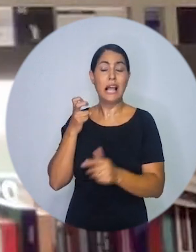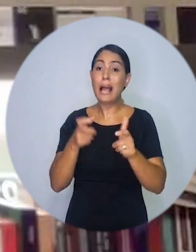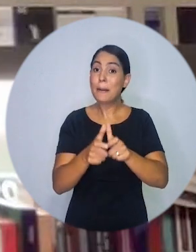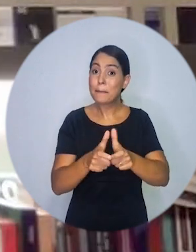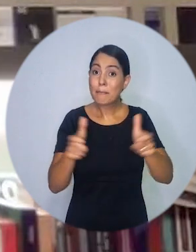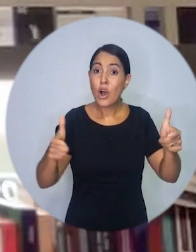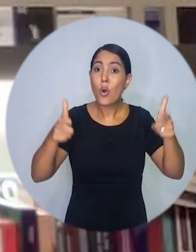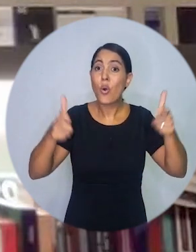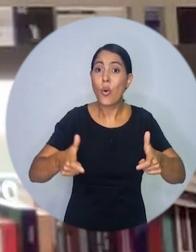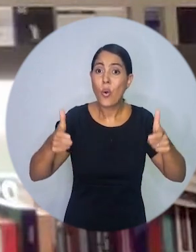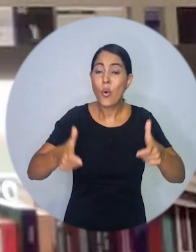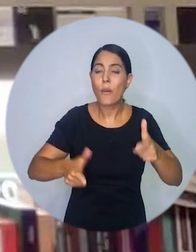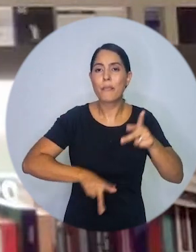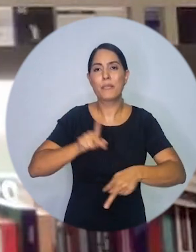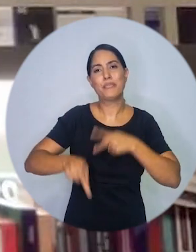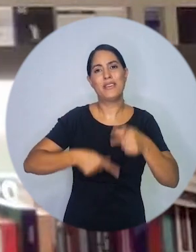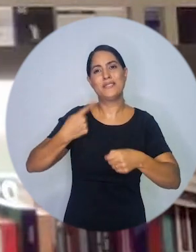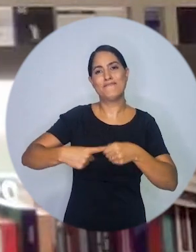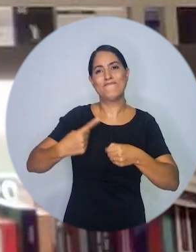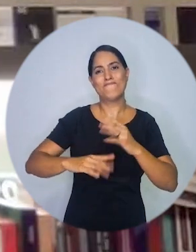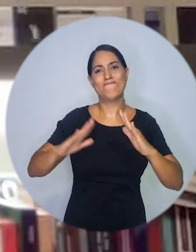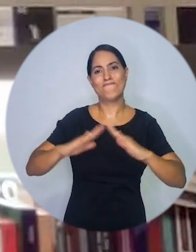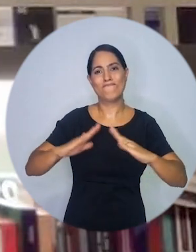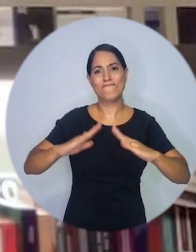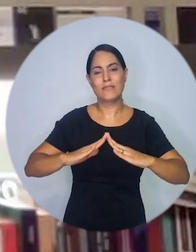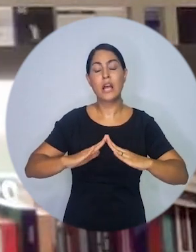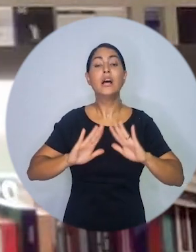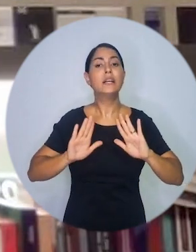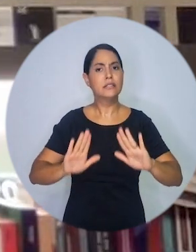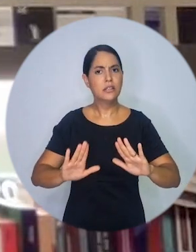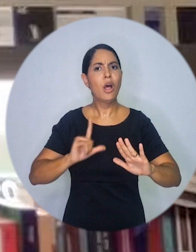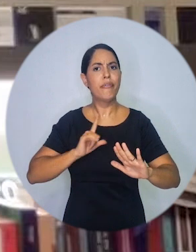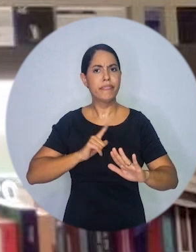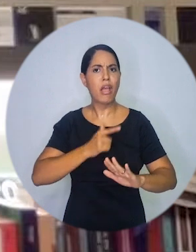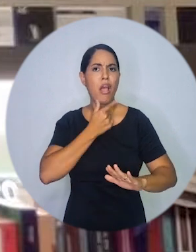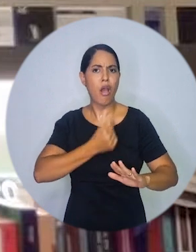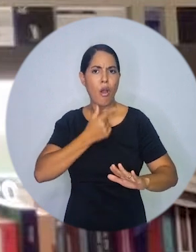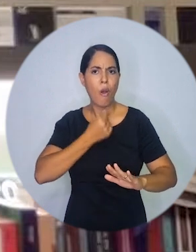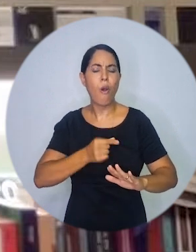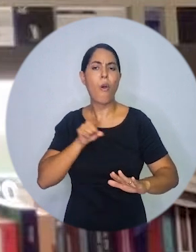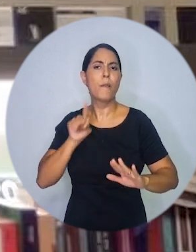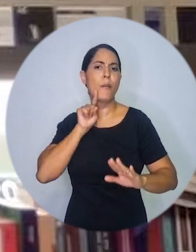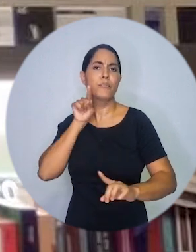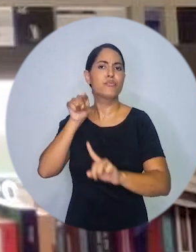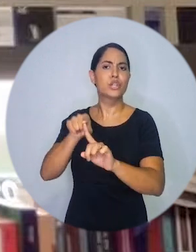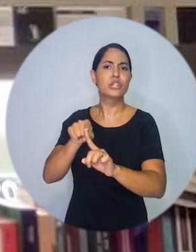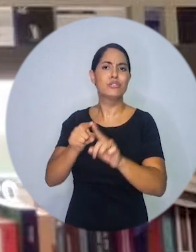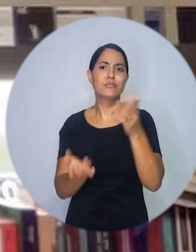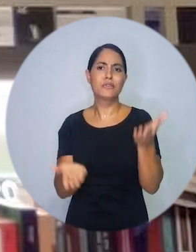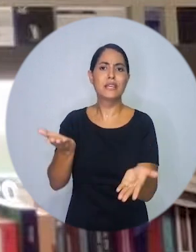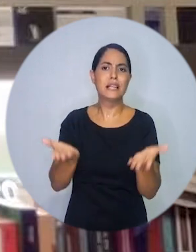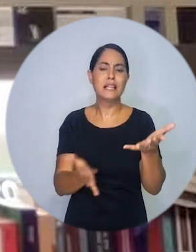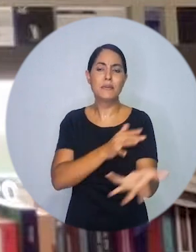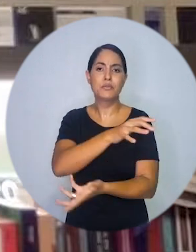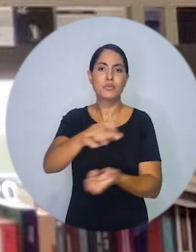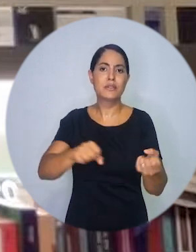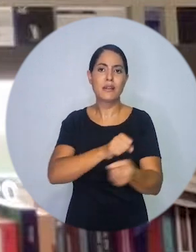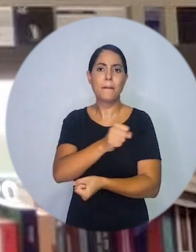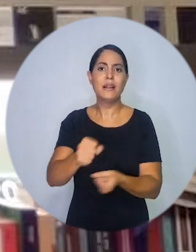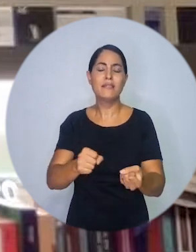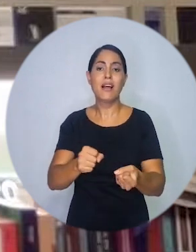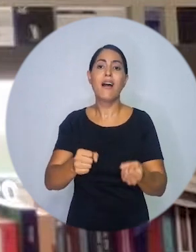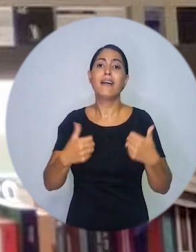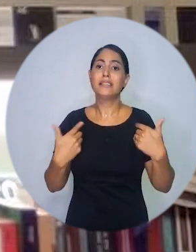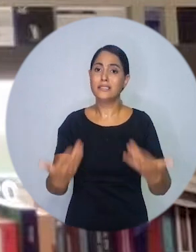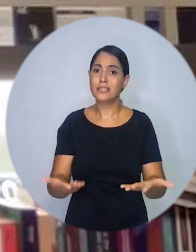vive, na sua grande maioria, nas cidades. E como o homem é o destinatário do meio ambiente equilibrado, falta esse olhar,